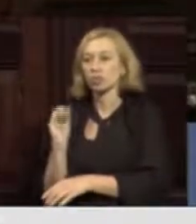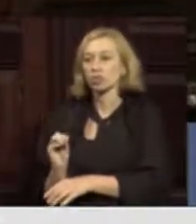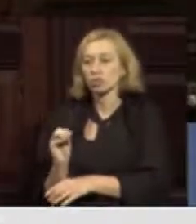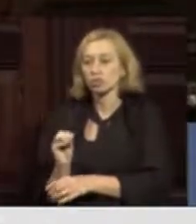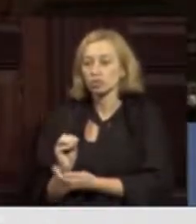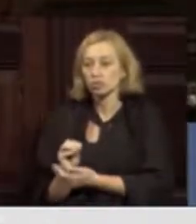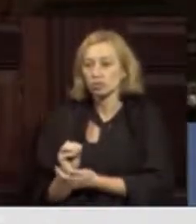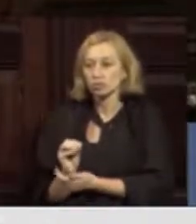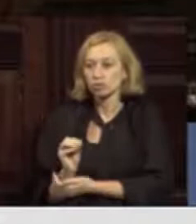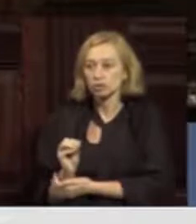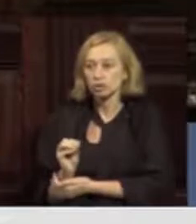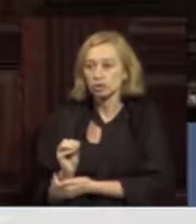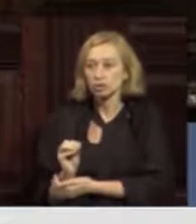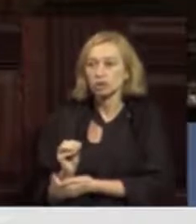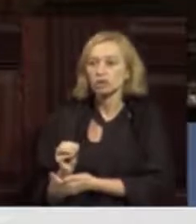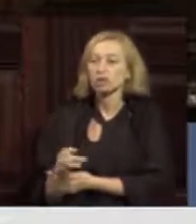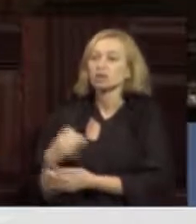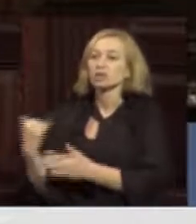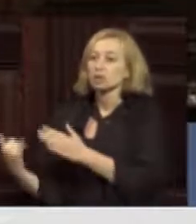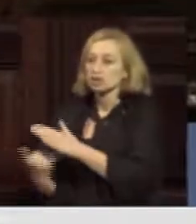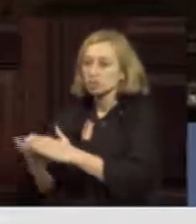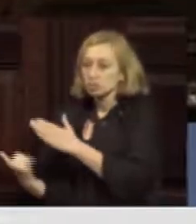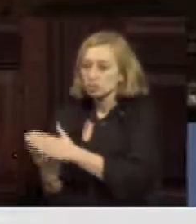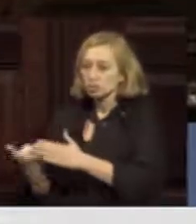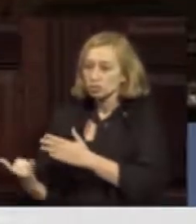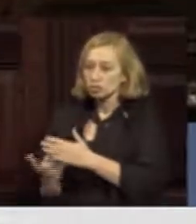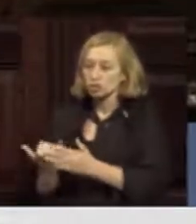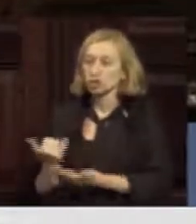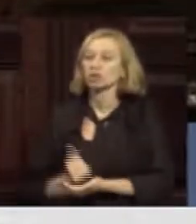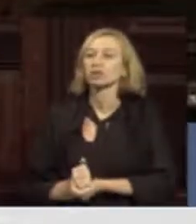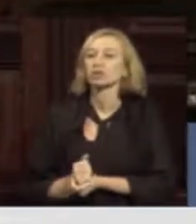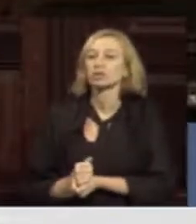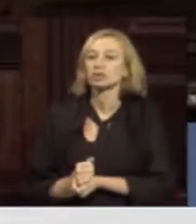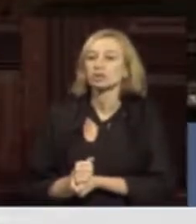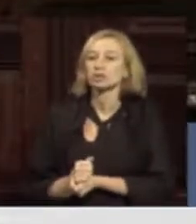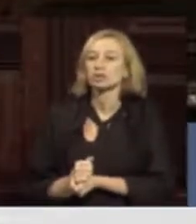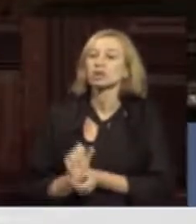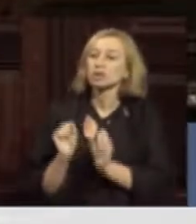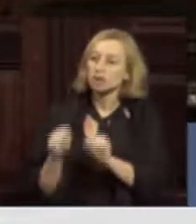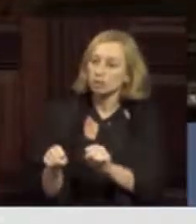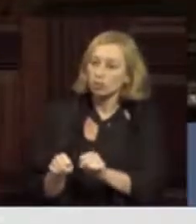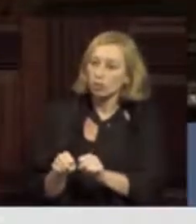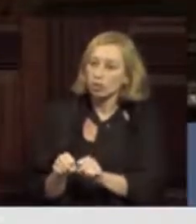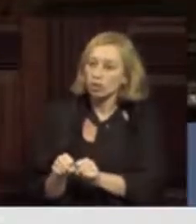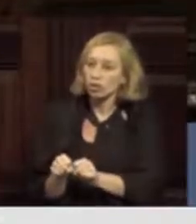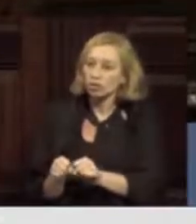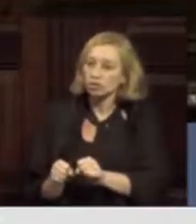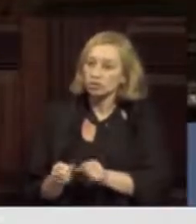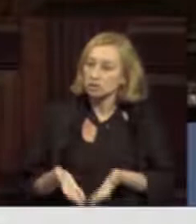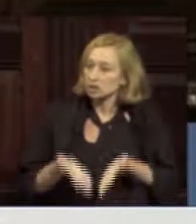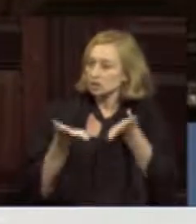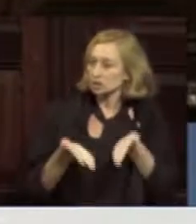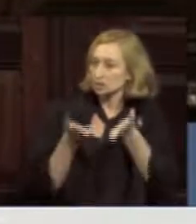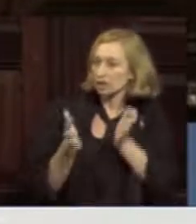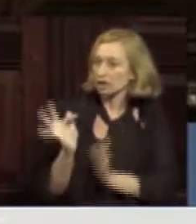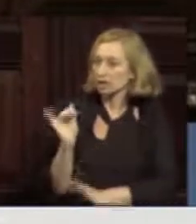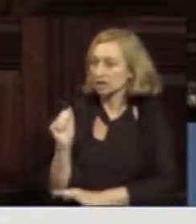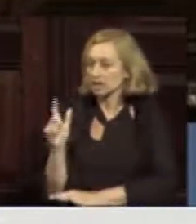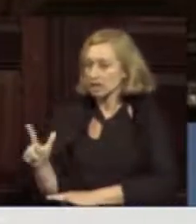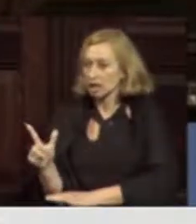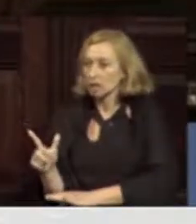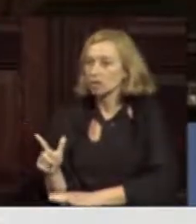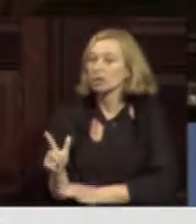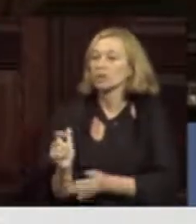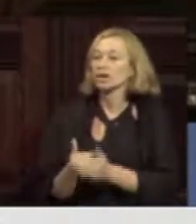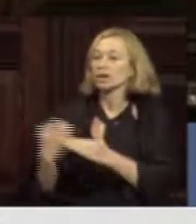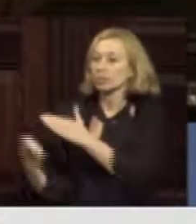incentivo fiscal para a indústria do papel que está morrendo no noroeste do Estado, que possa se dar incentivo fiscal para as empresas de água